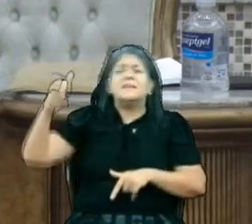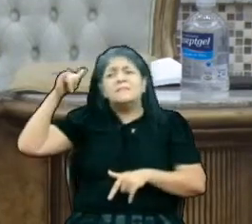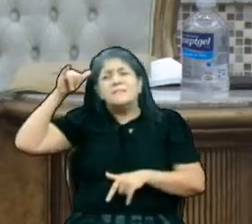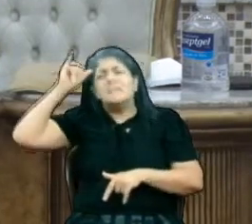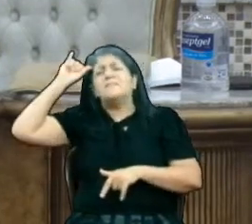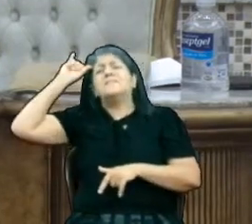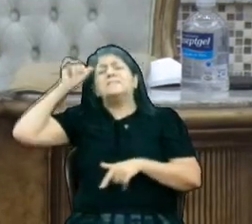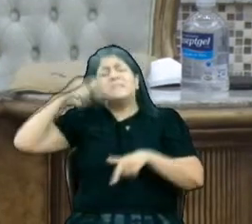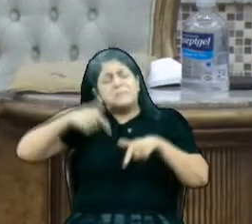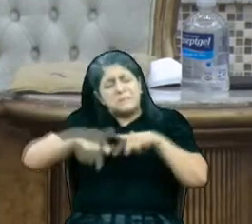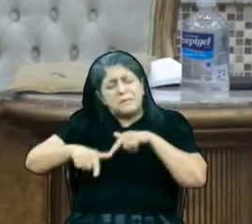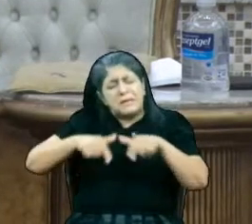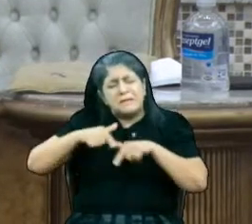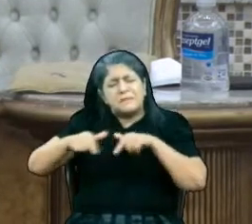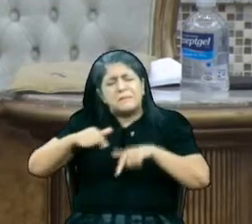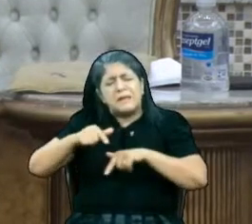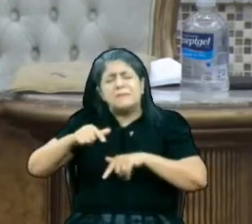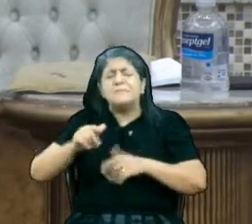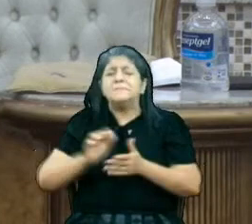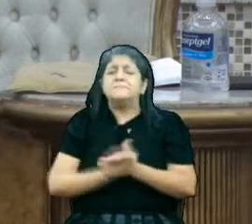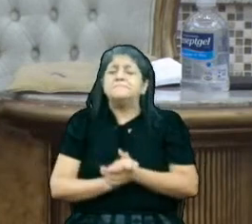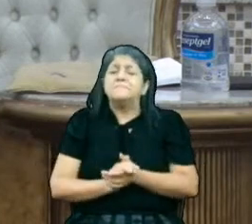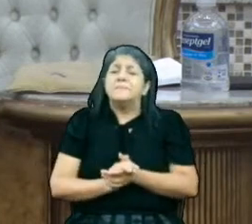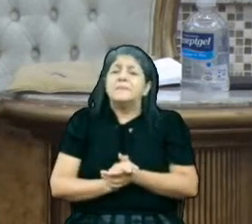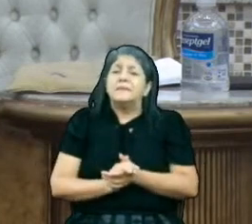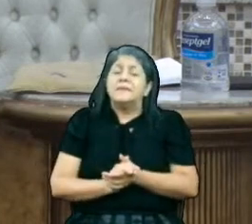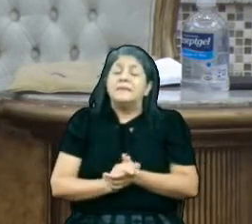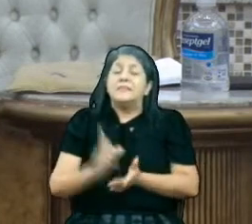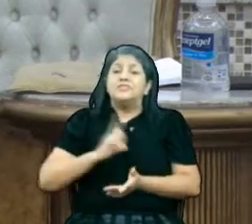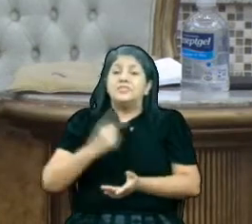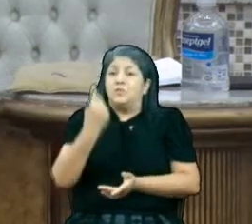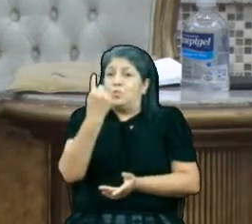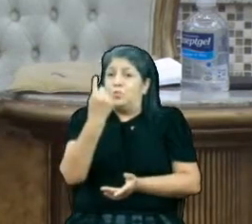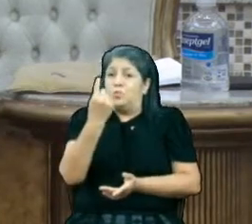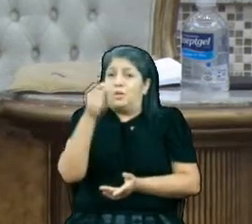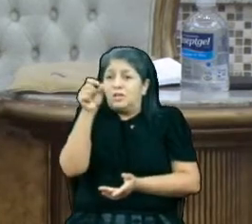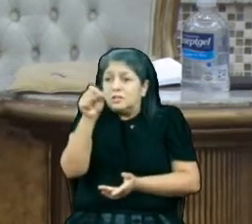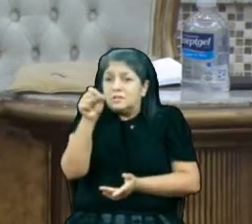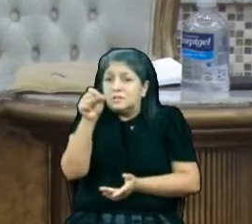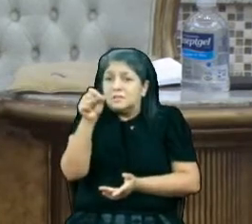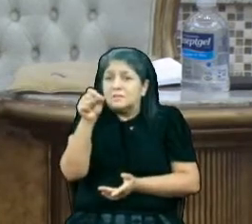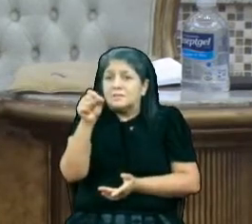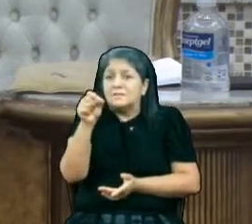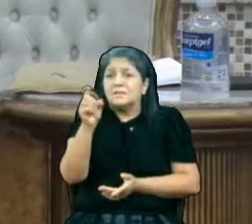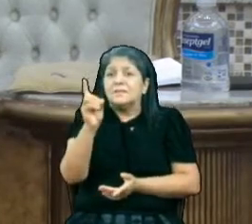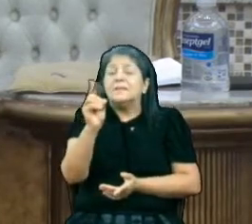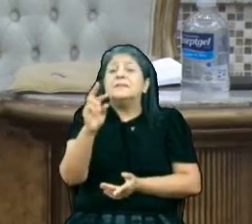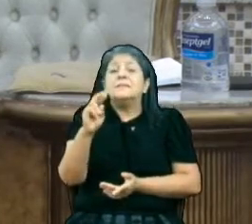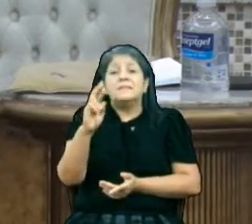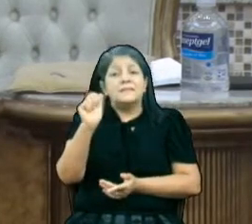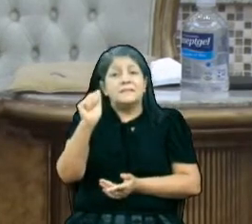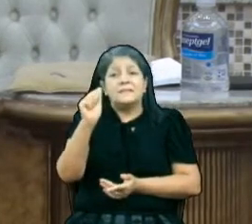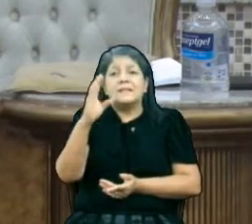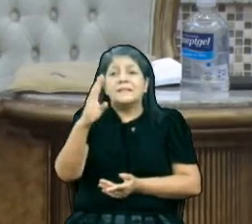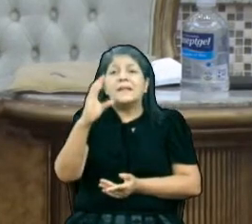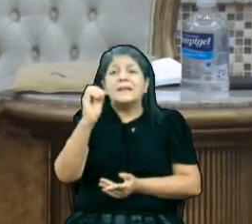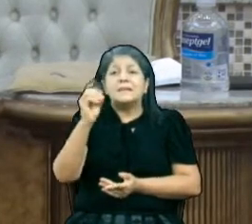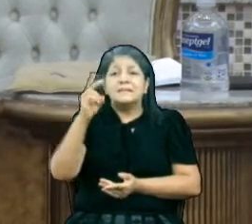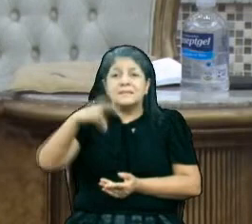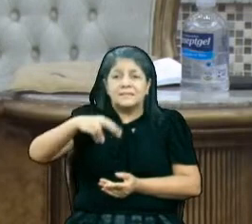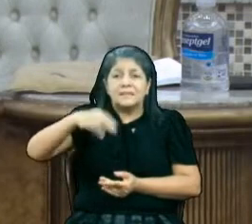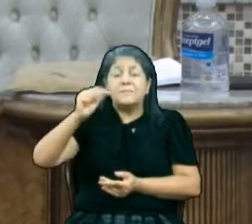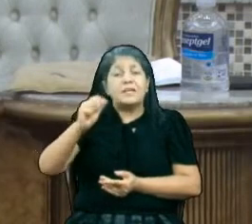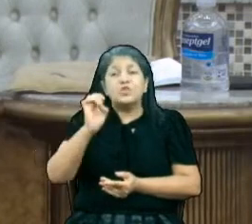mas alguns comentaristas Dizem que quando uma moça se casava lá na